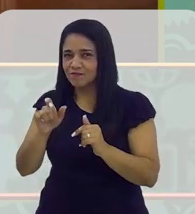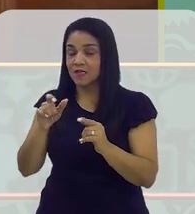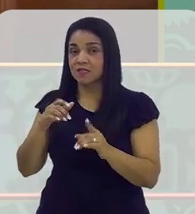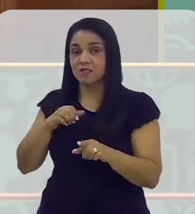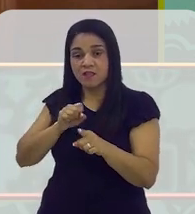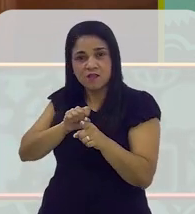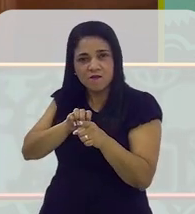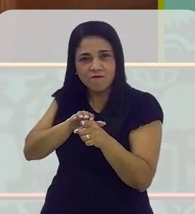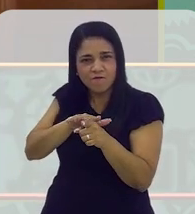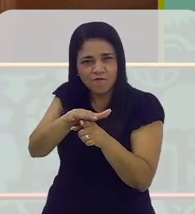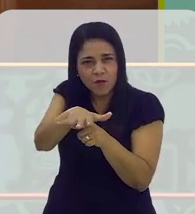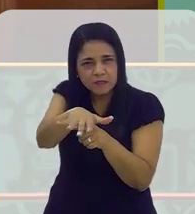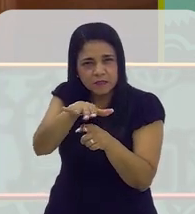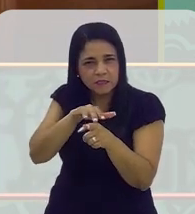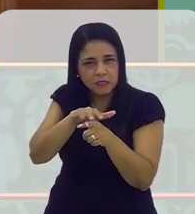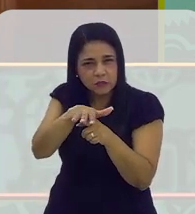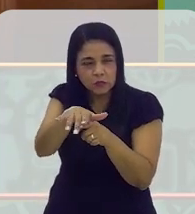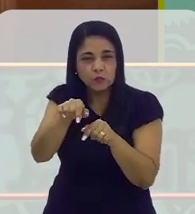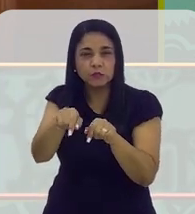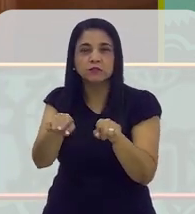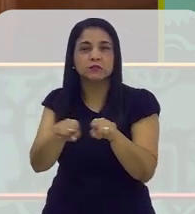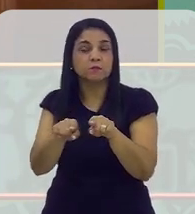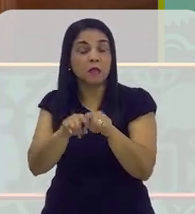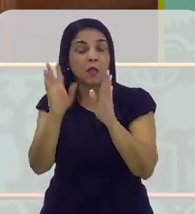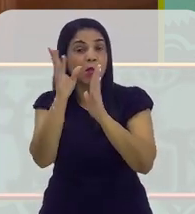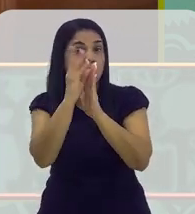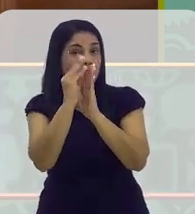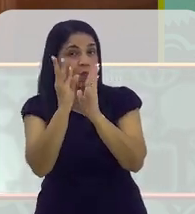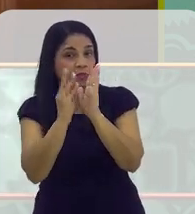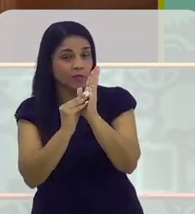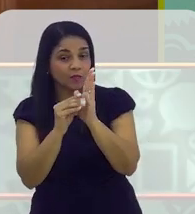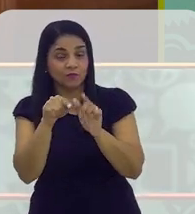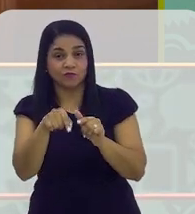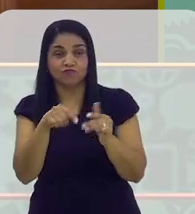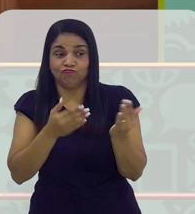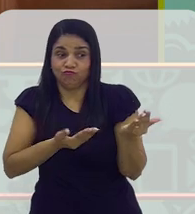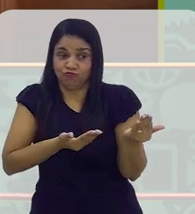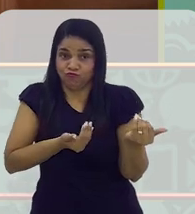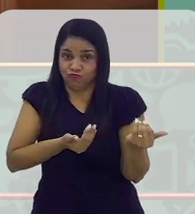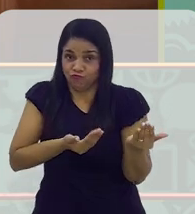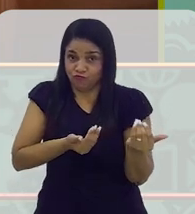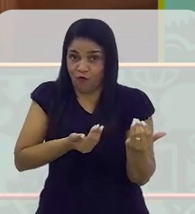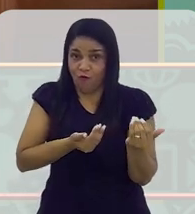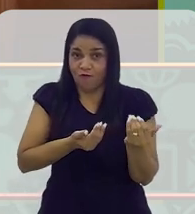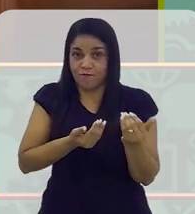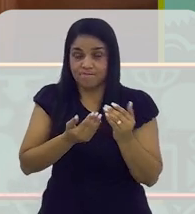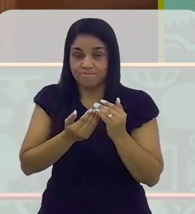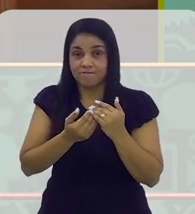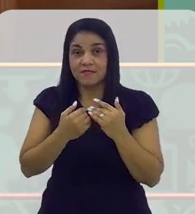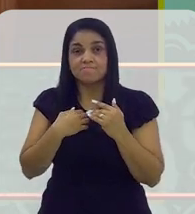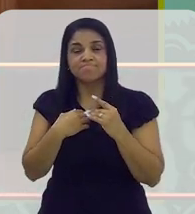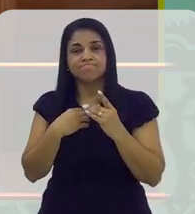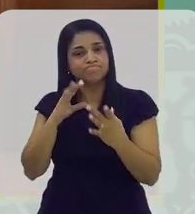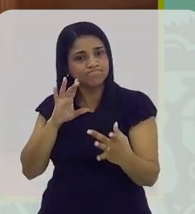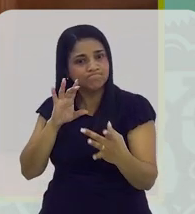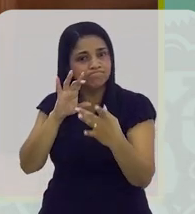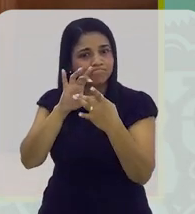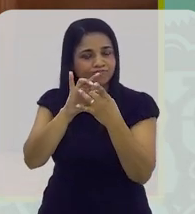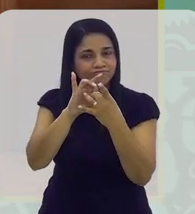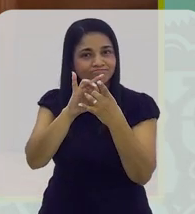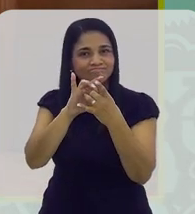grandes influenciadores que trazem esses conteúdos onde esse jovem se espelha, ele